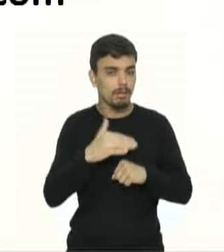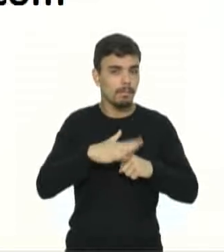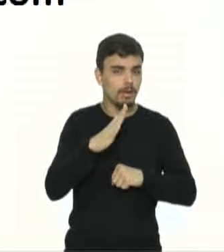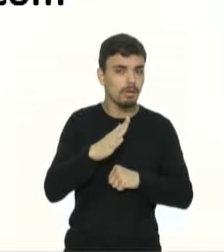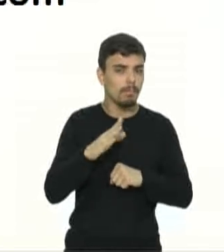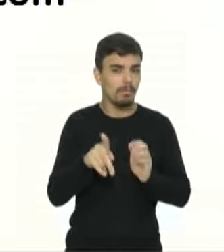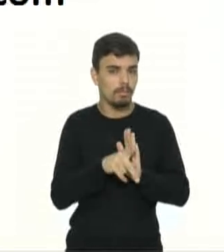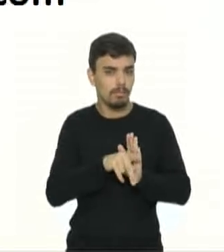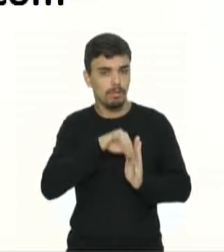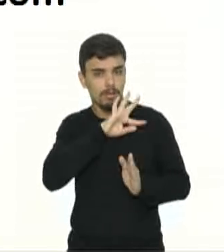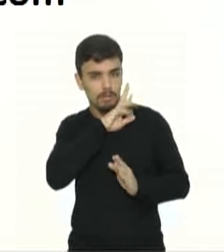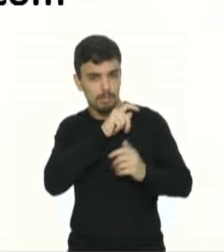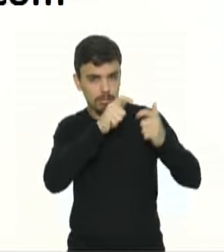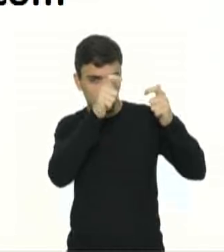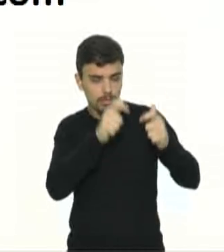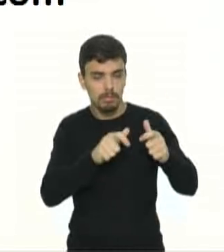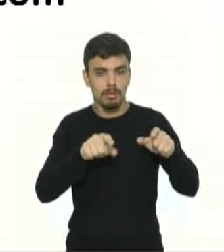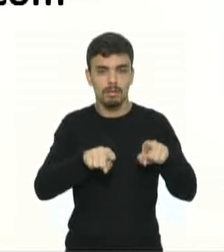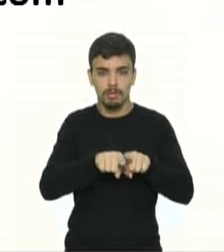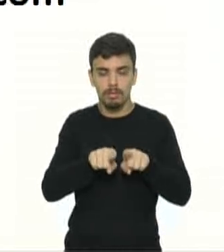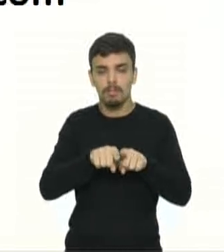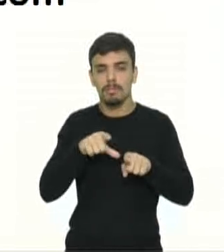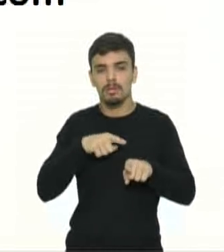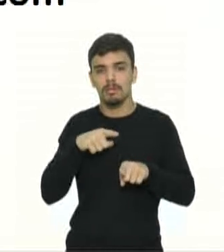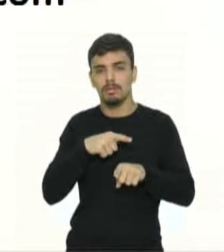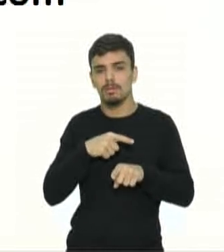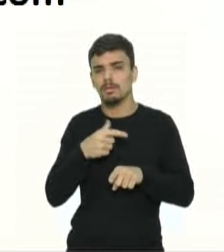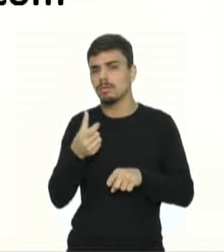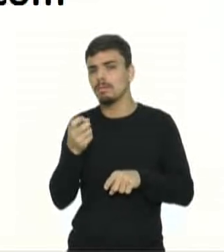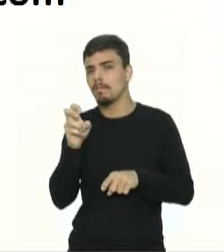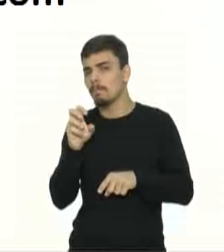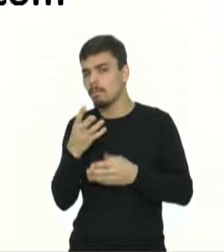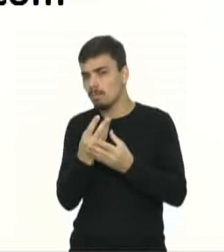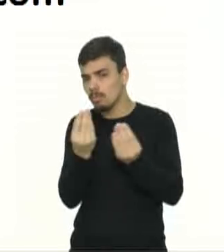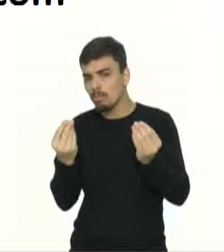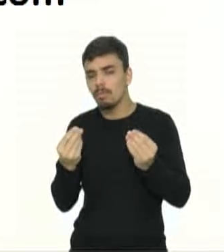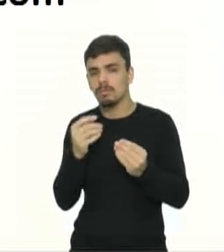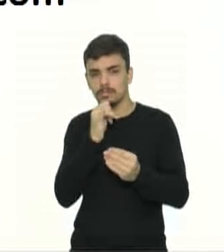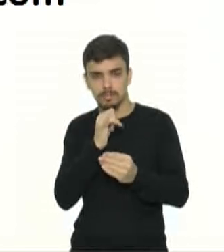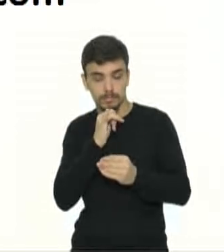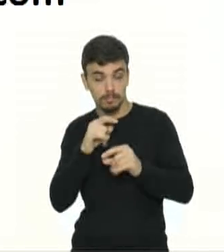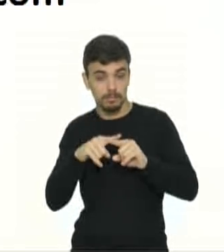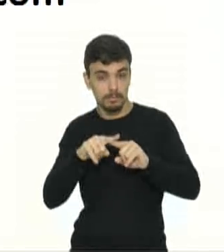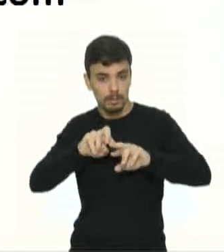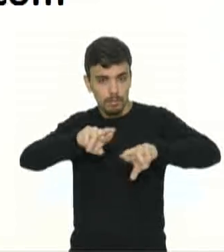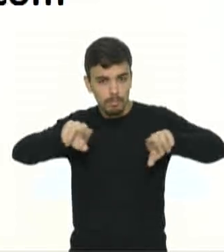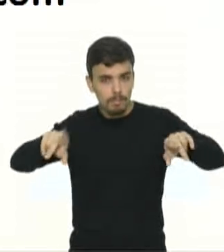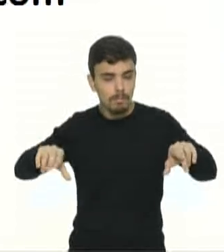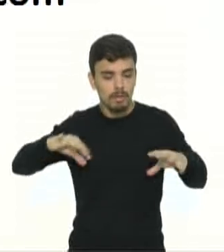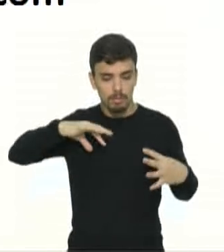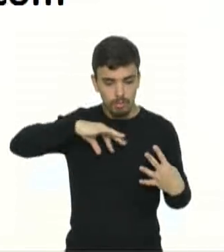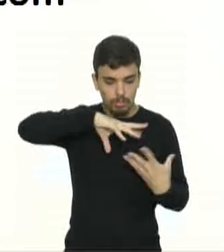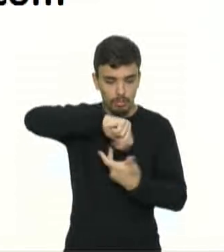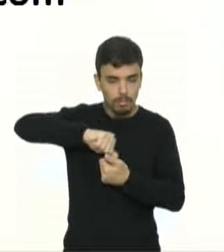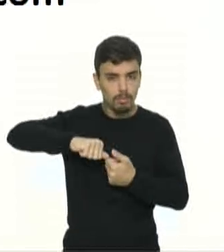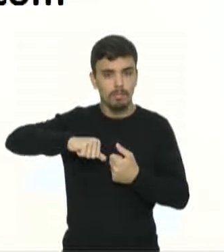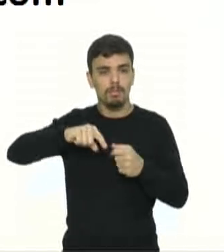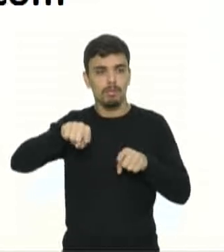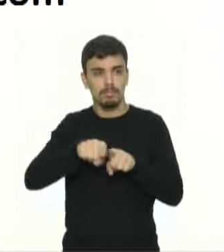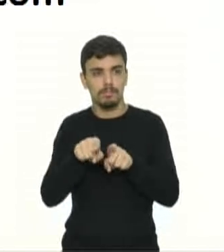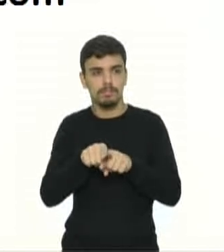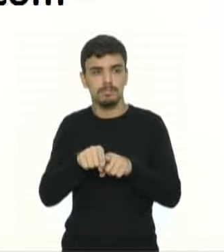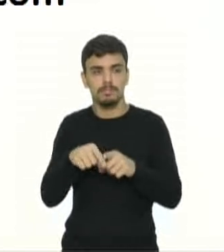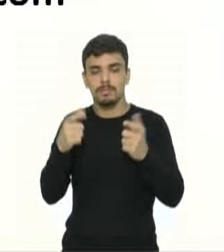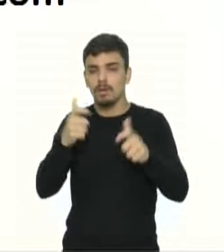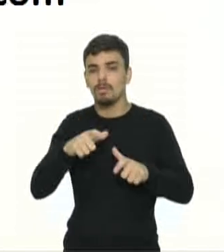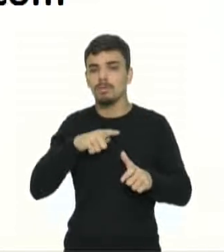do reino animal, agrupando mais de 800 mil exemplares. Habitantes das mais diversas regiões do globo terrestre. Aqui, da